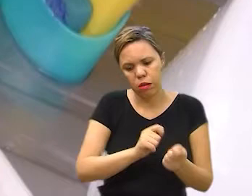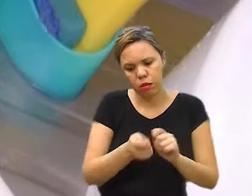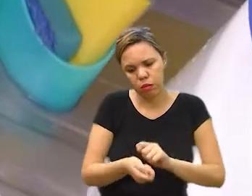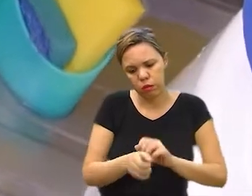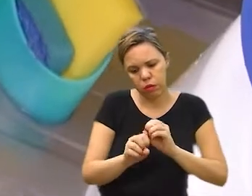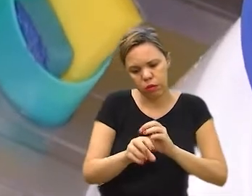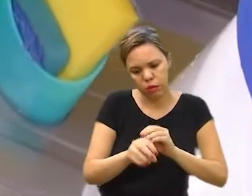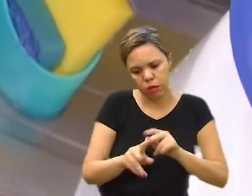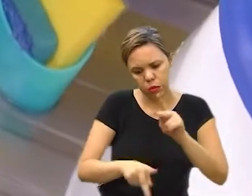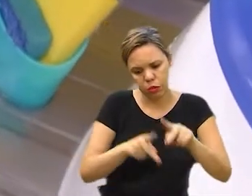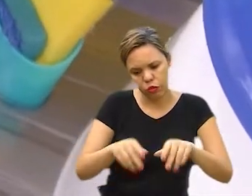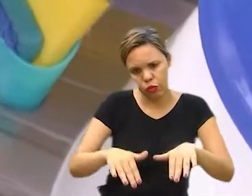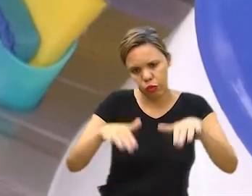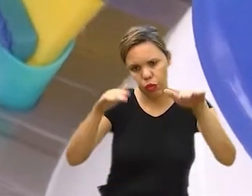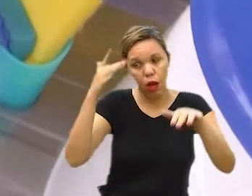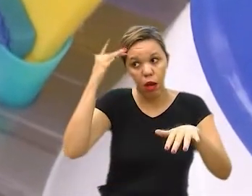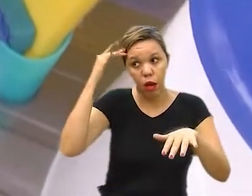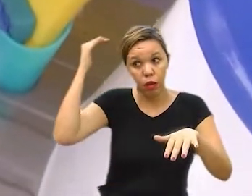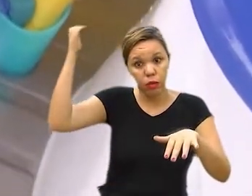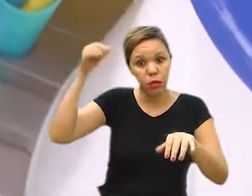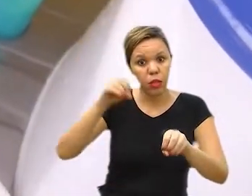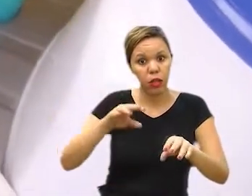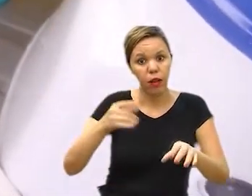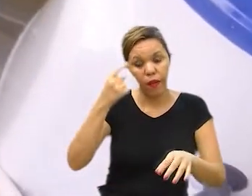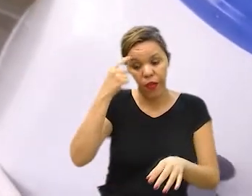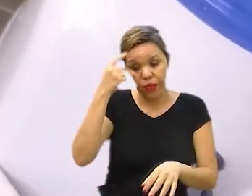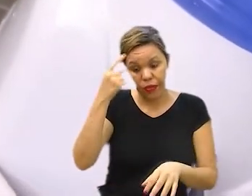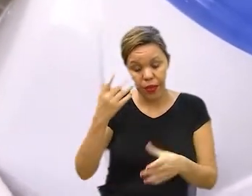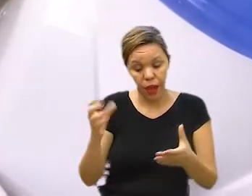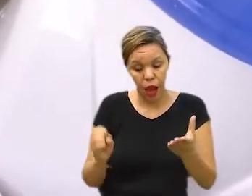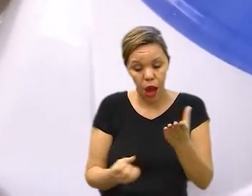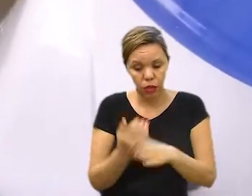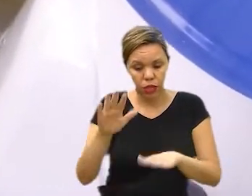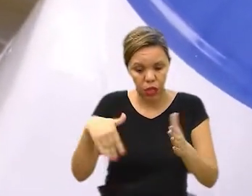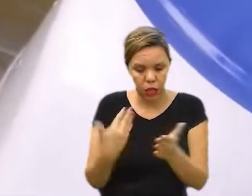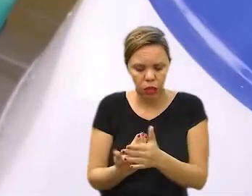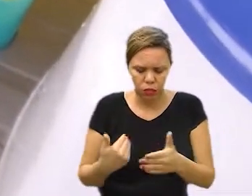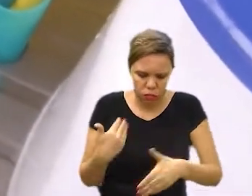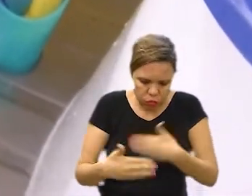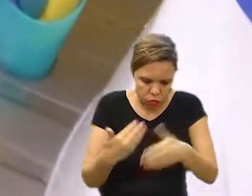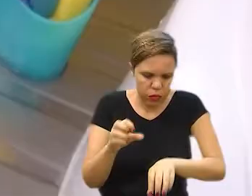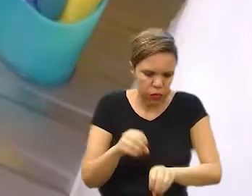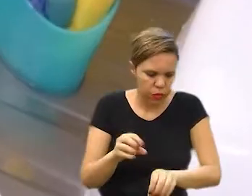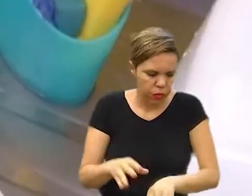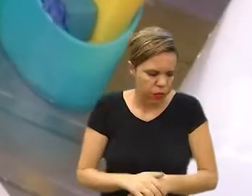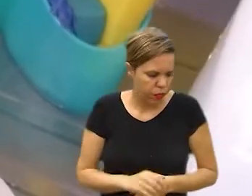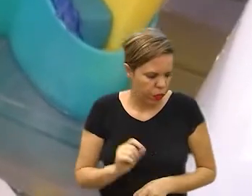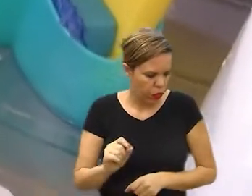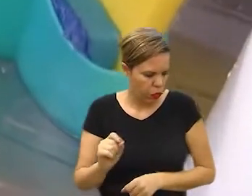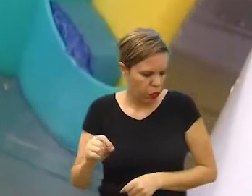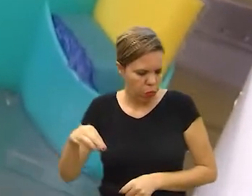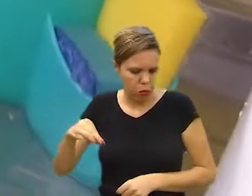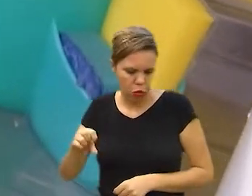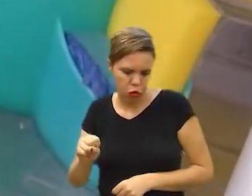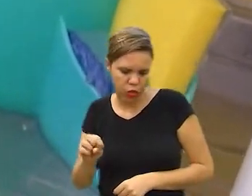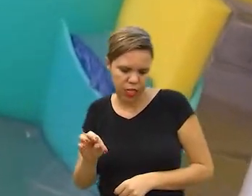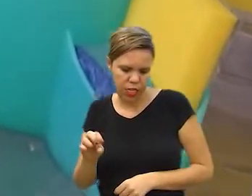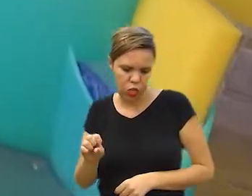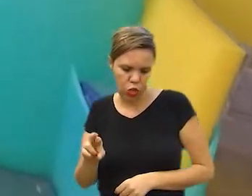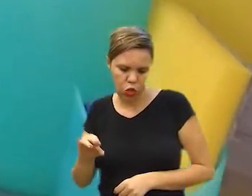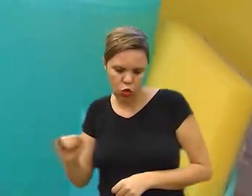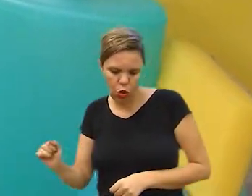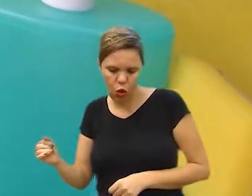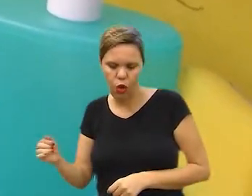adulto. Essas ideias continuam até hoje. Vêm sendo reproduzidas, né? Sim, só que Montessori, Steiner,